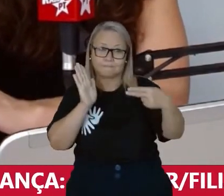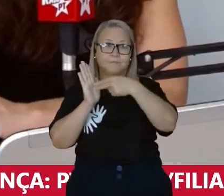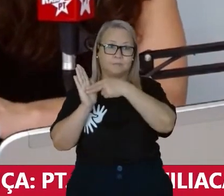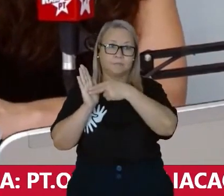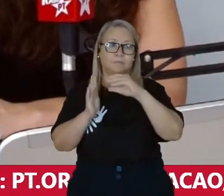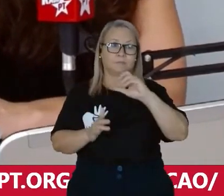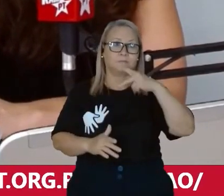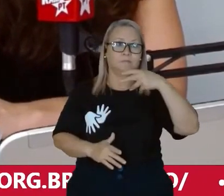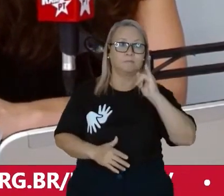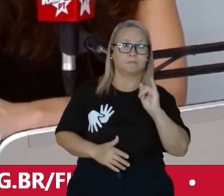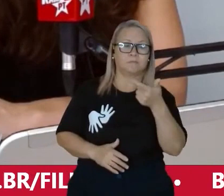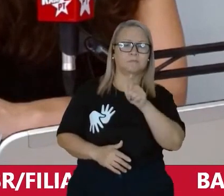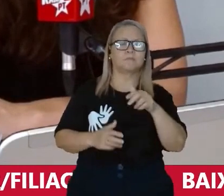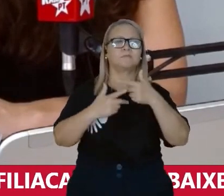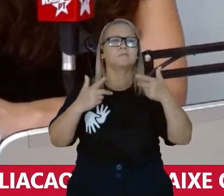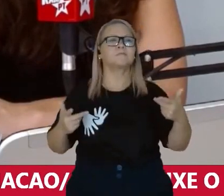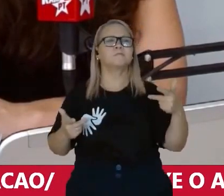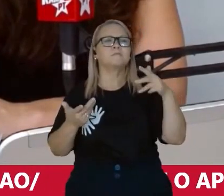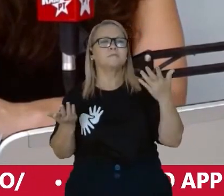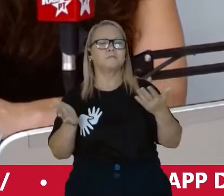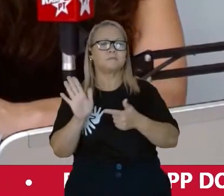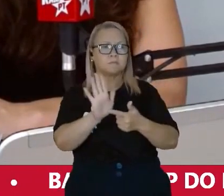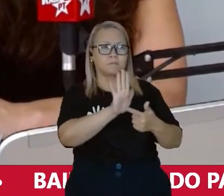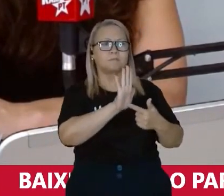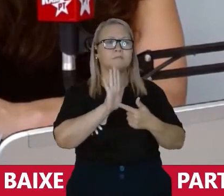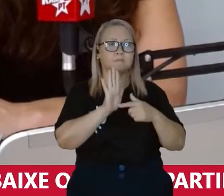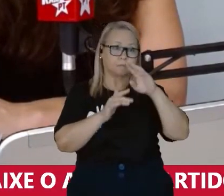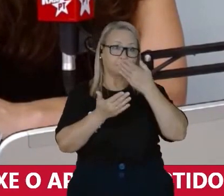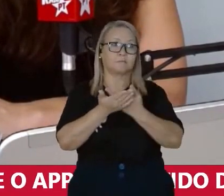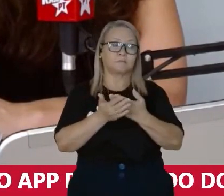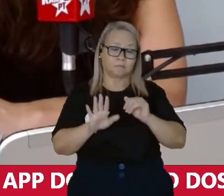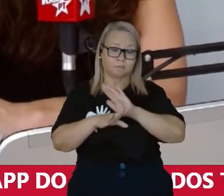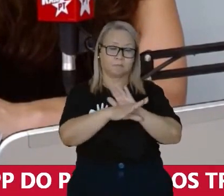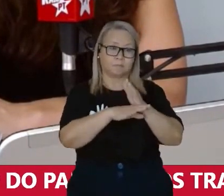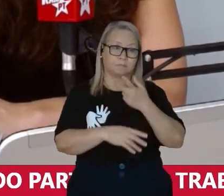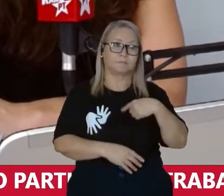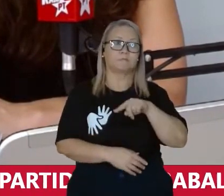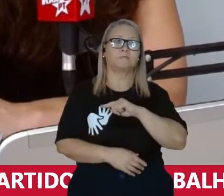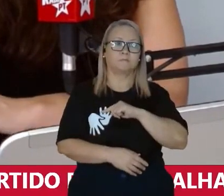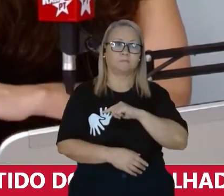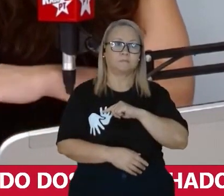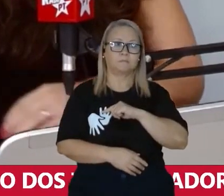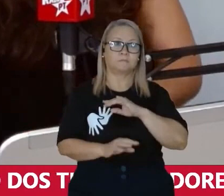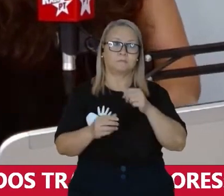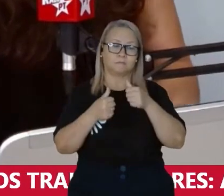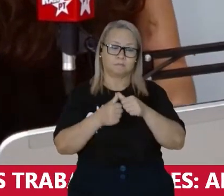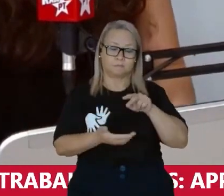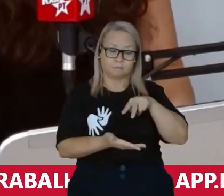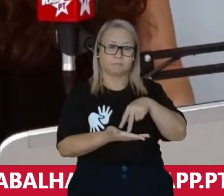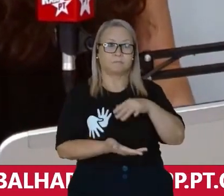outras coisas que acabaram aparecendo também, que também eu acredito que tenha sido contribuição nossa. Mas eu vou ficar com esse exemplo